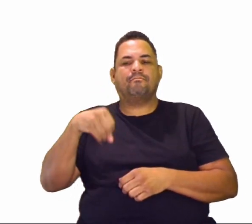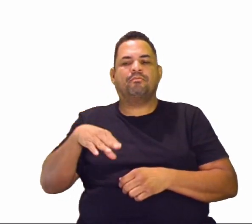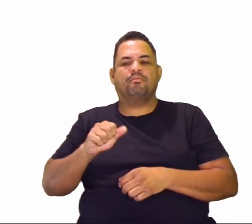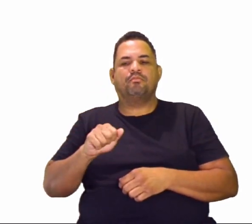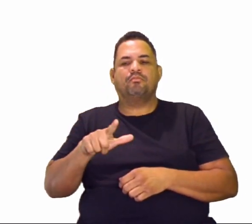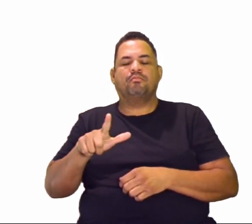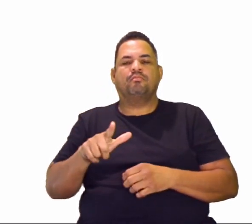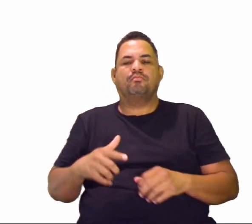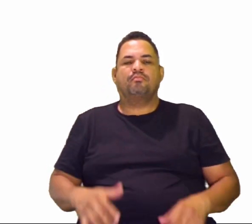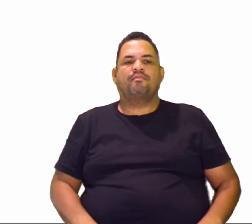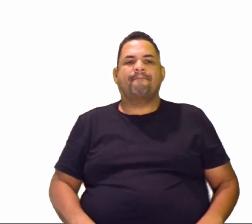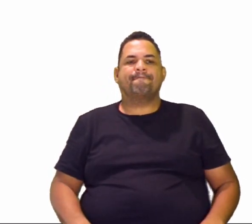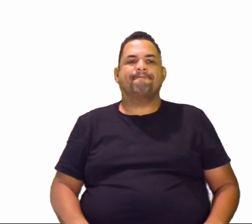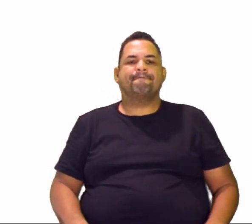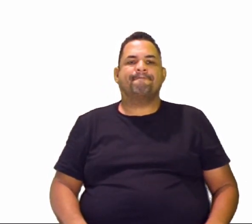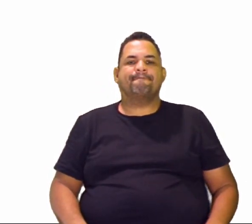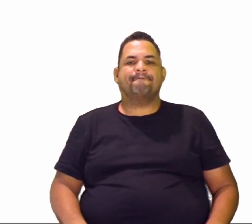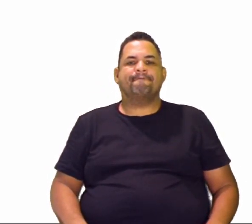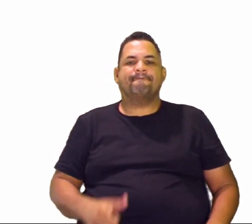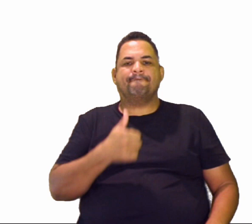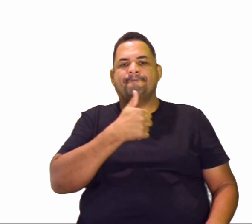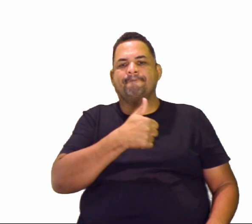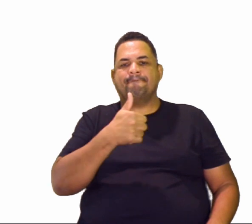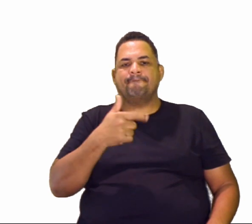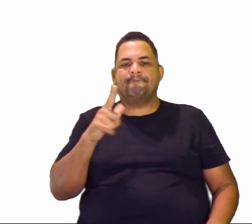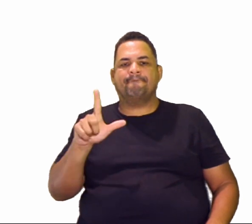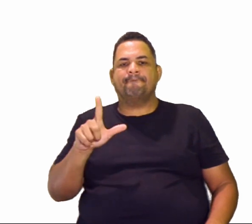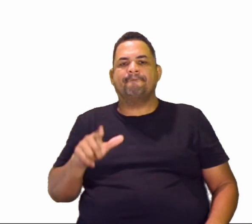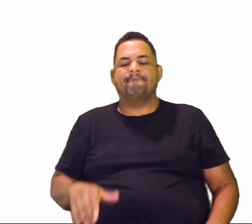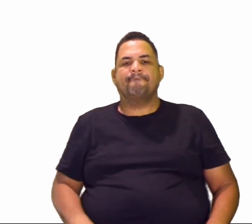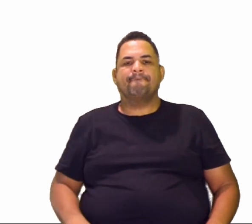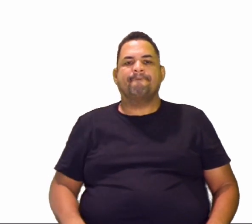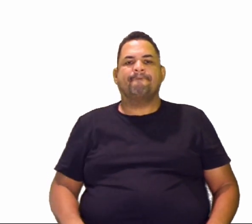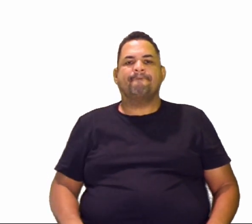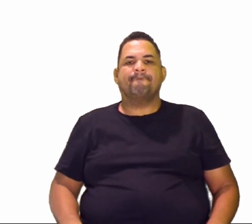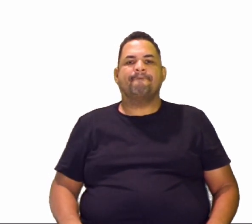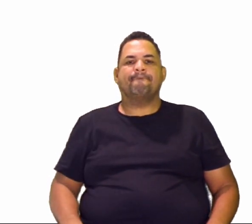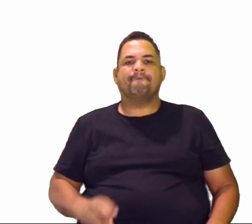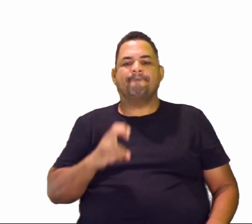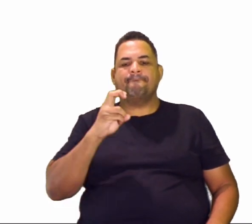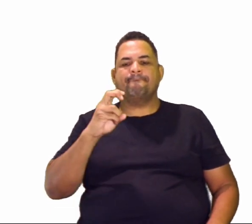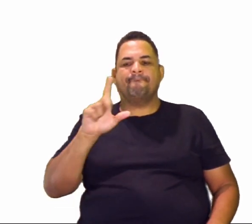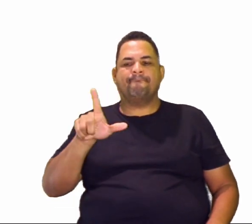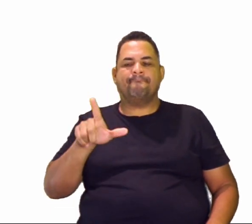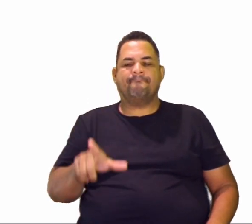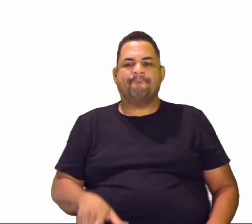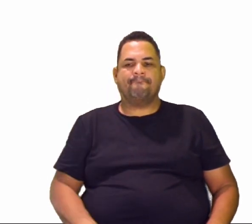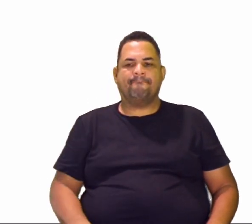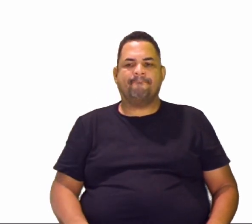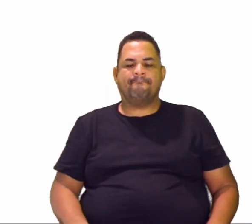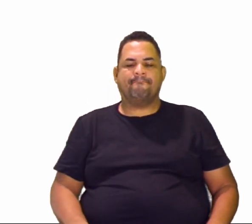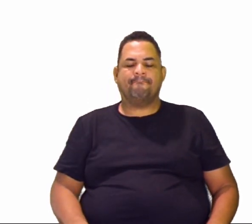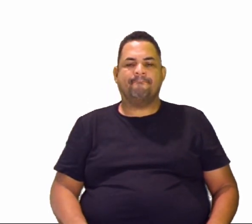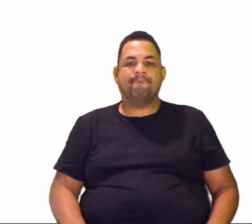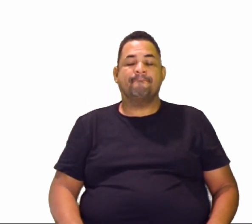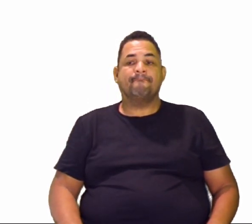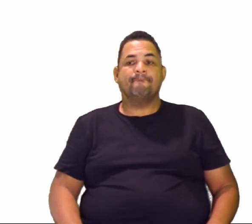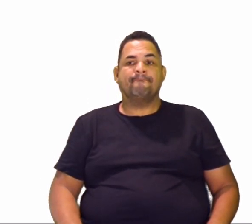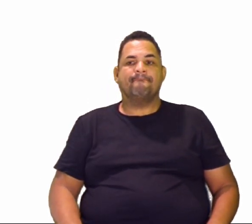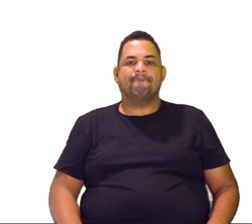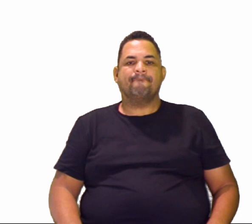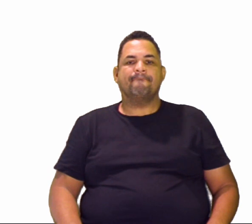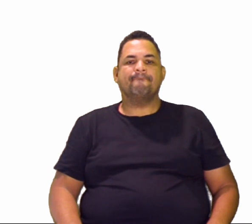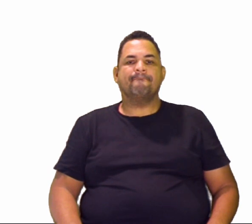corresponderia àqueles 112 litros, e nós vimos que foram 5 litros, ou 5 mol. E